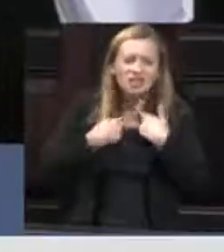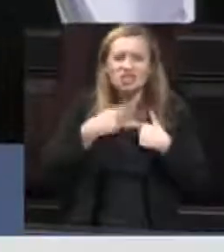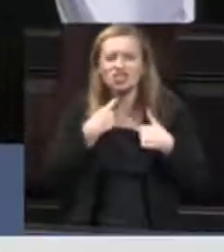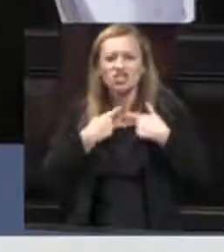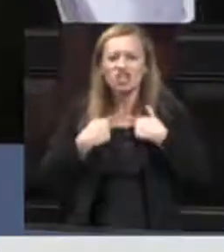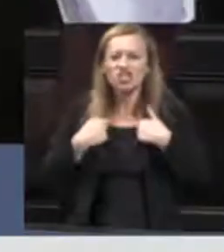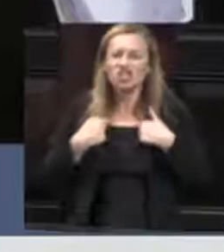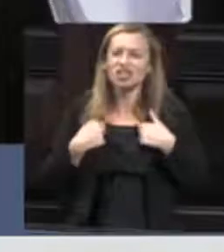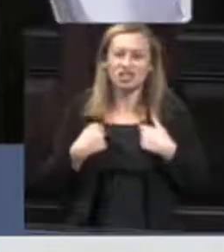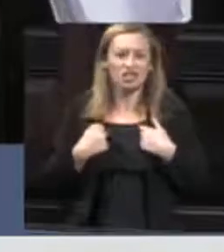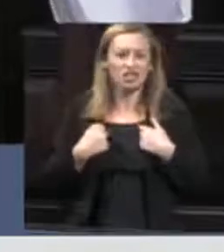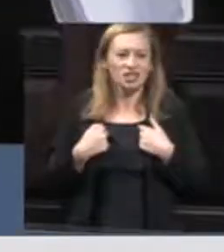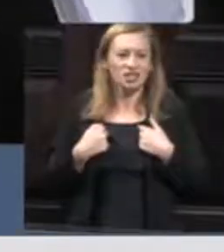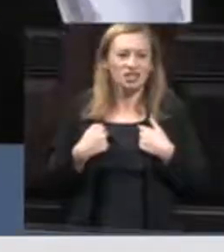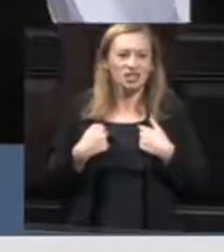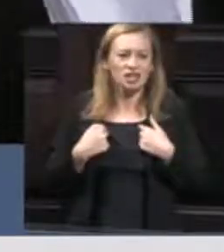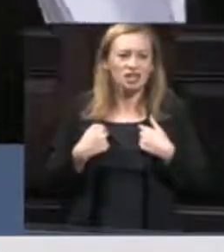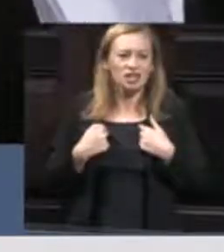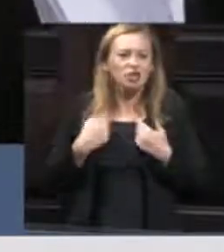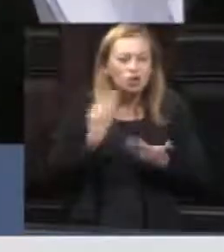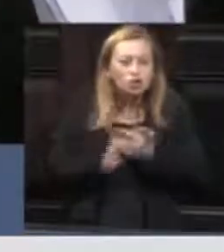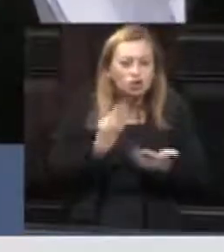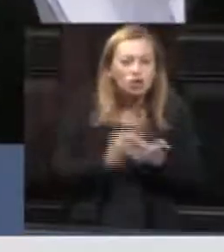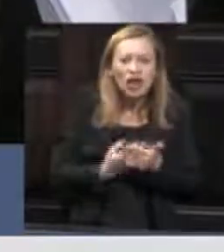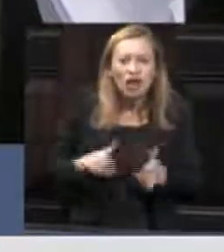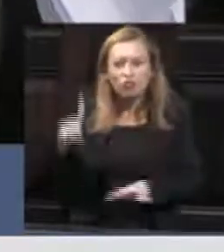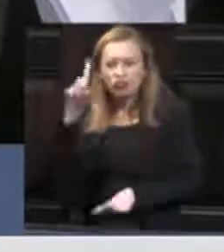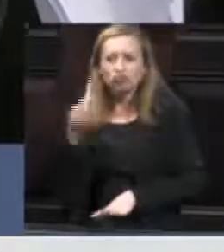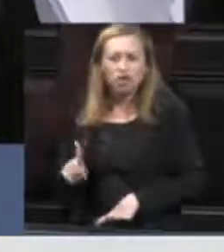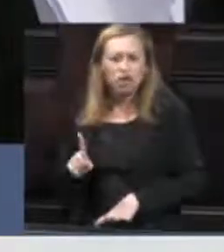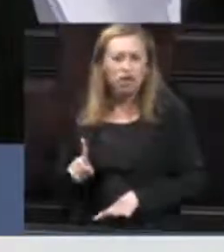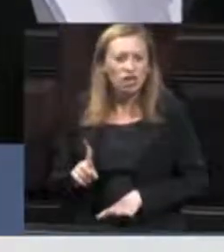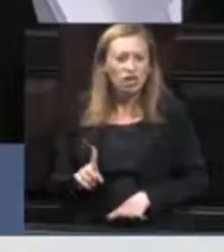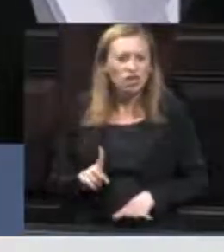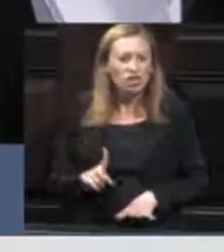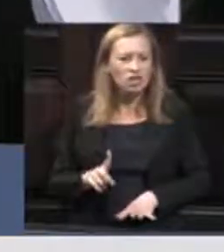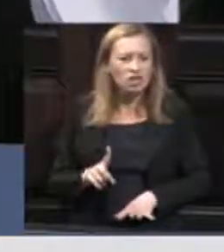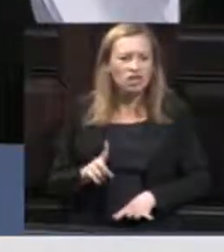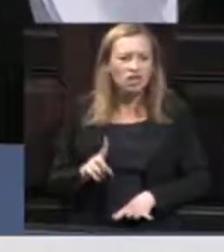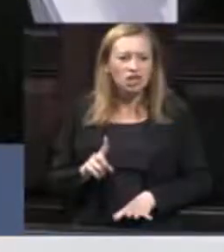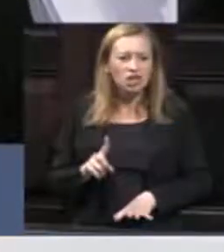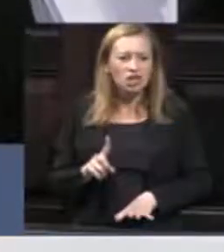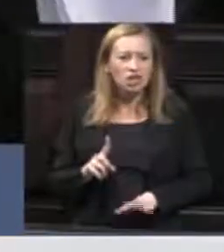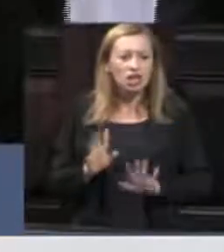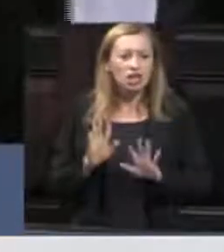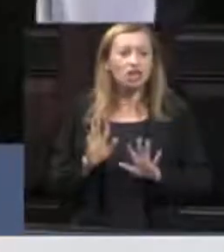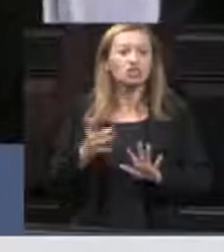que é estudar o direito e não me insurgir contra leis, repito,